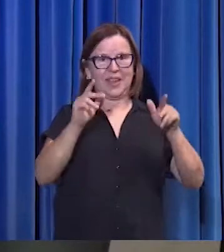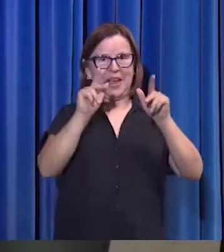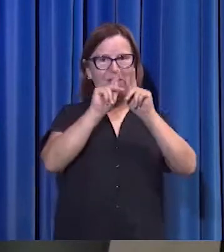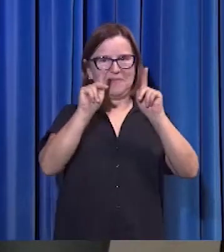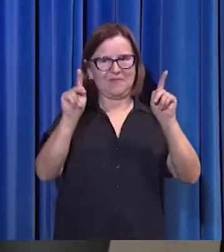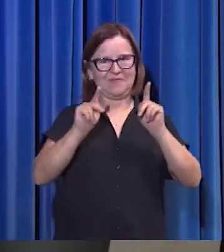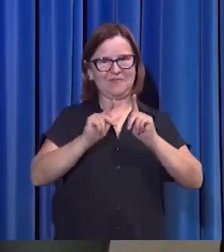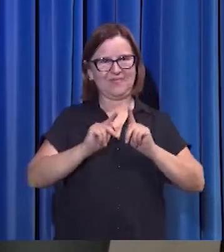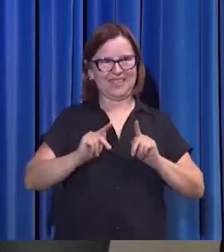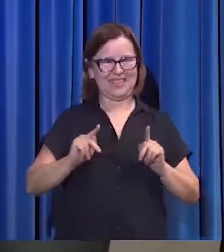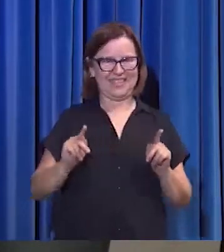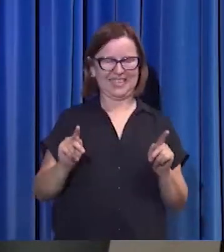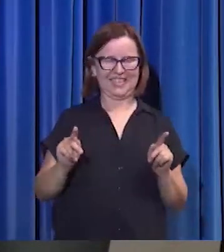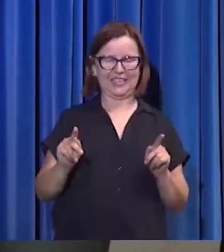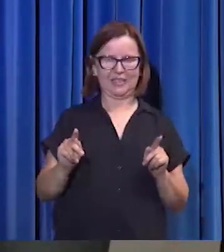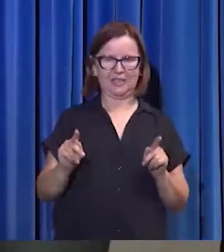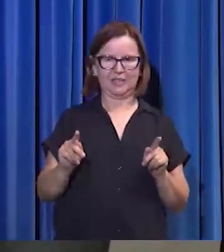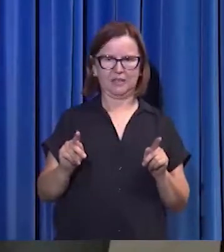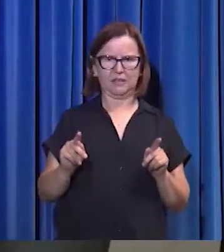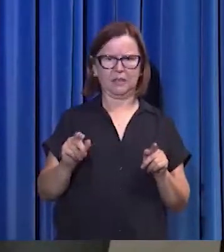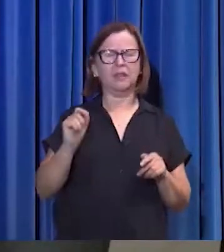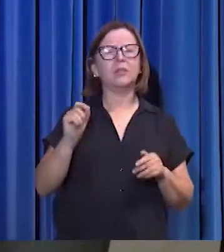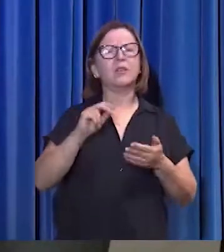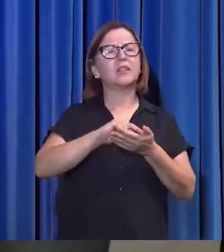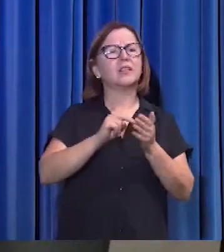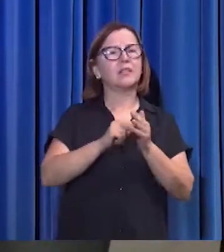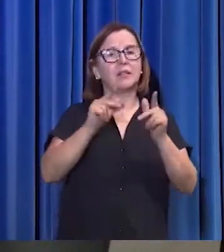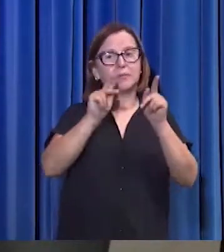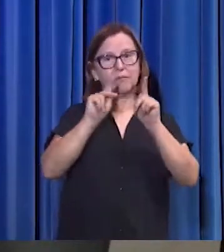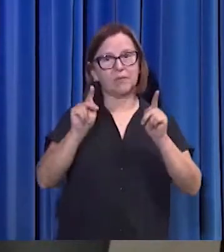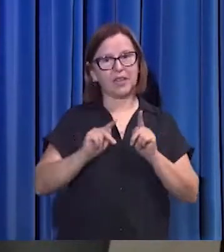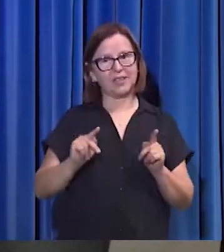paz. O que é paz?